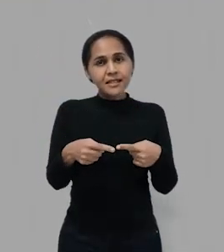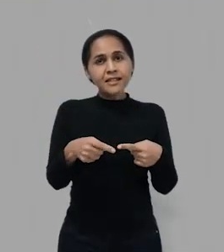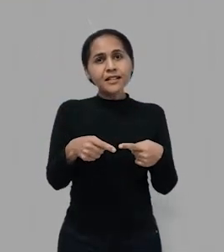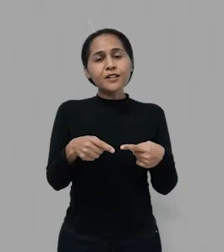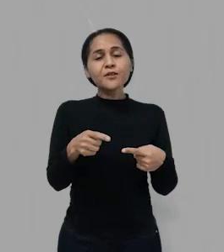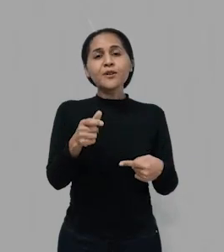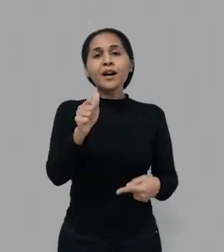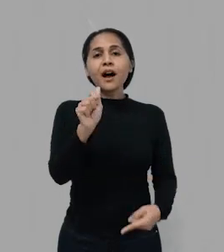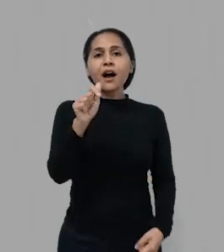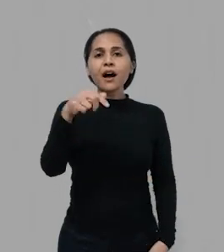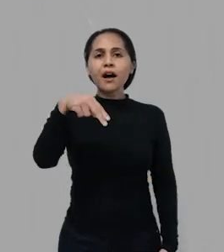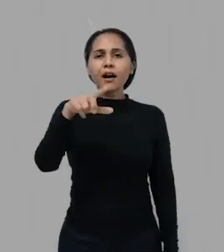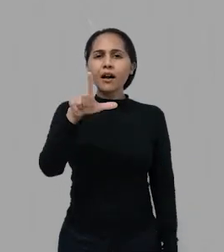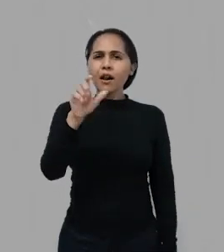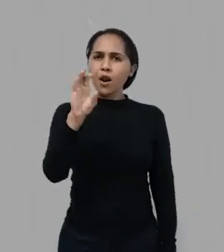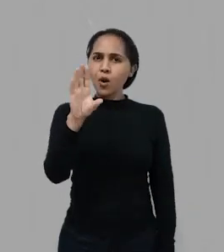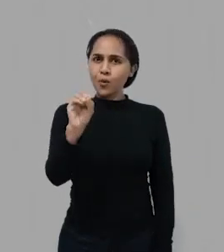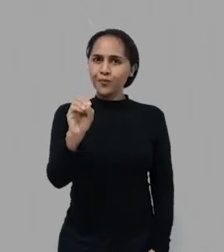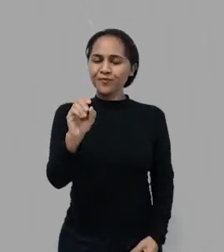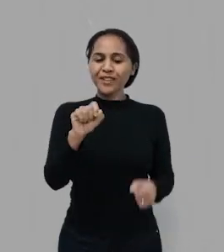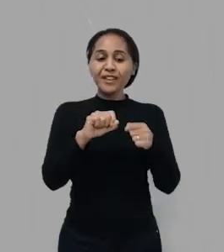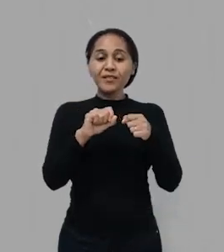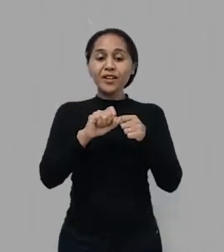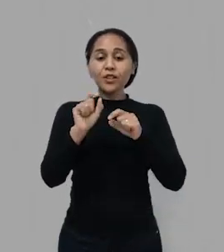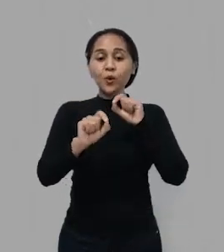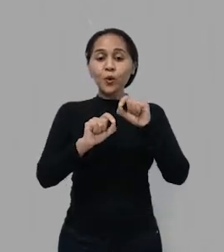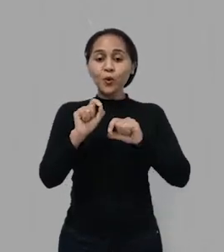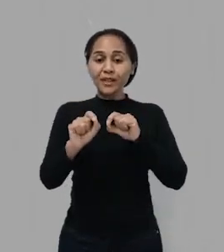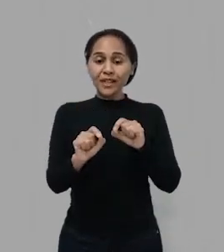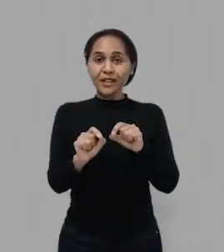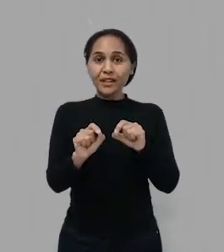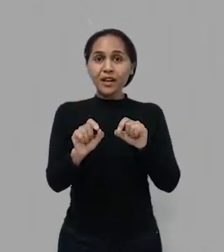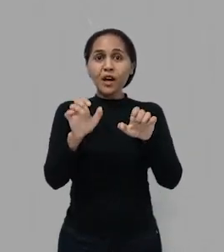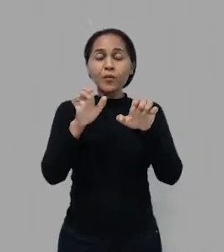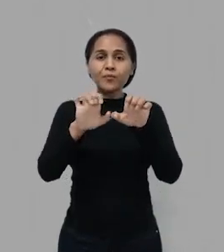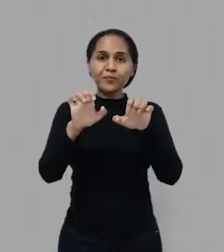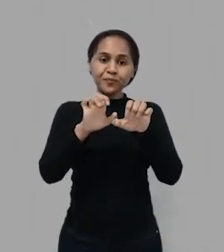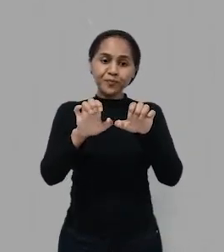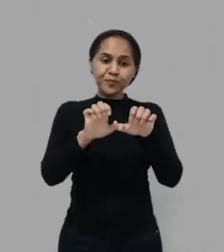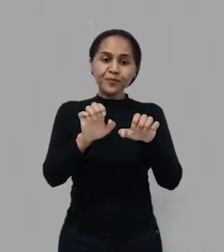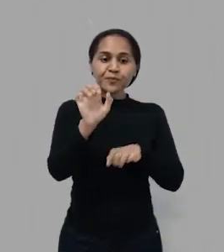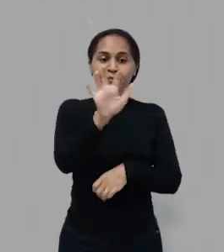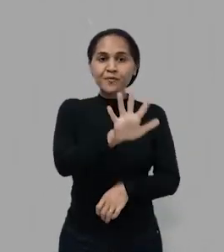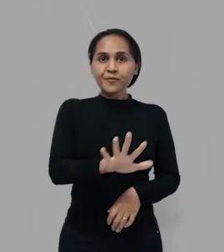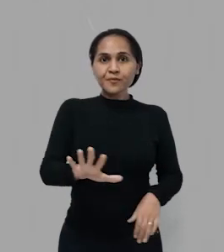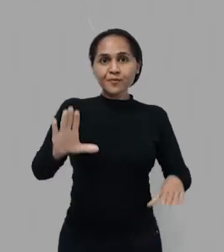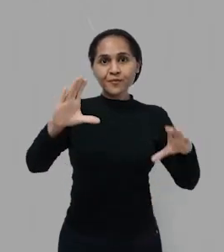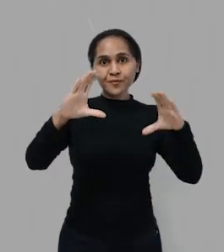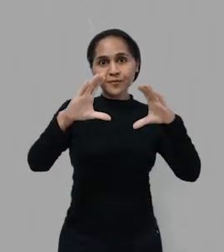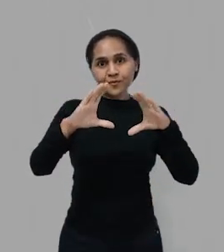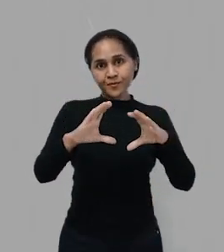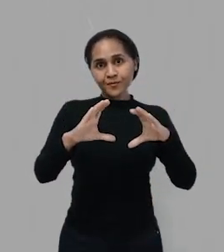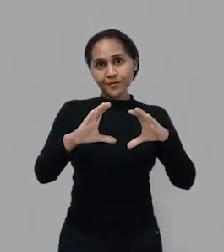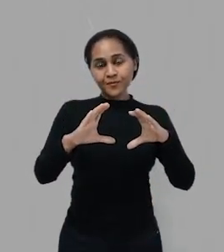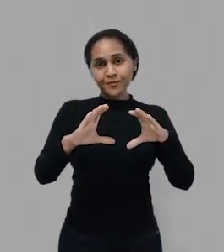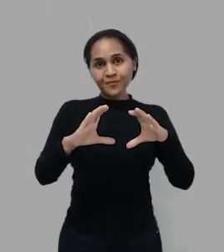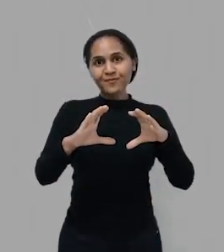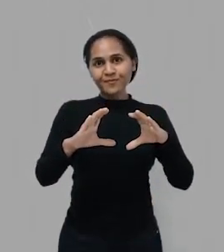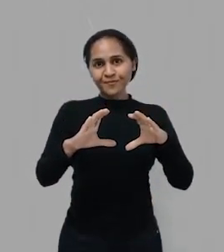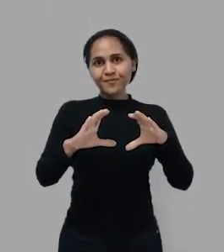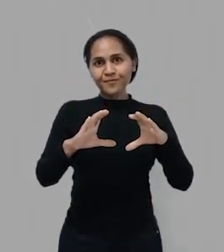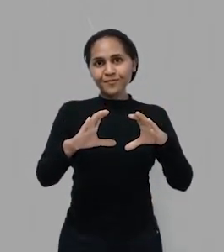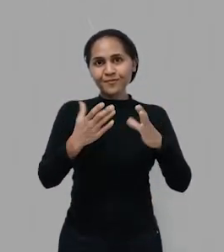vamos estar fazendo uma estrutura tridimensional, ou então espacial. E aí é o caso da